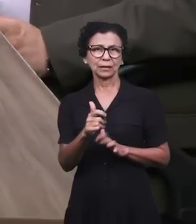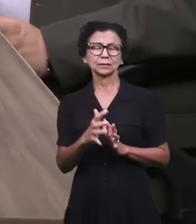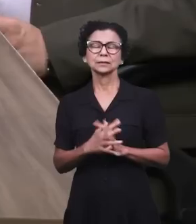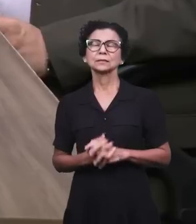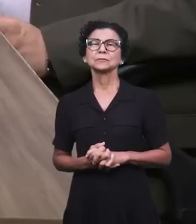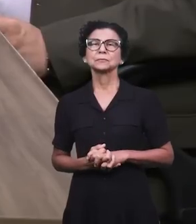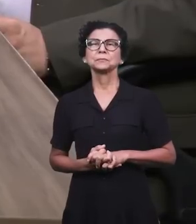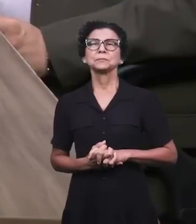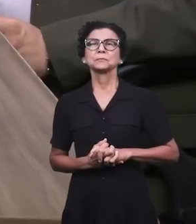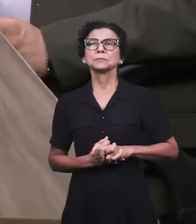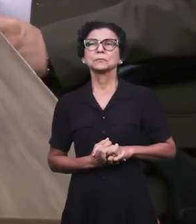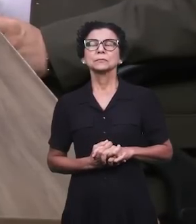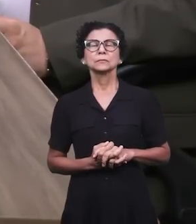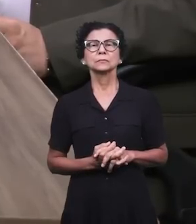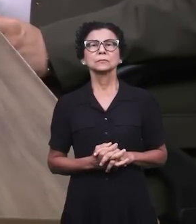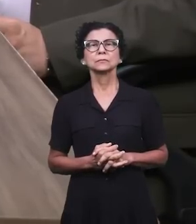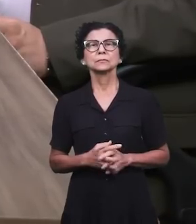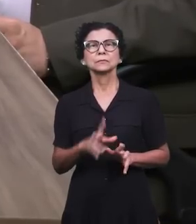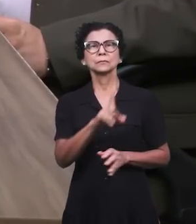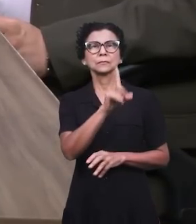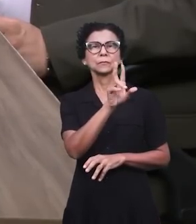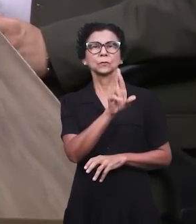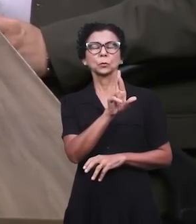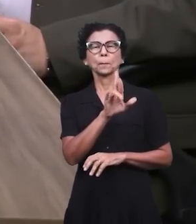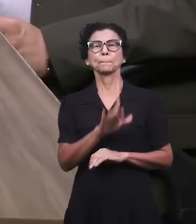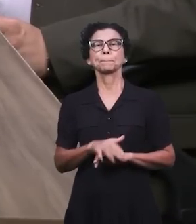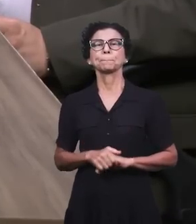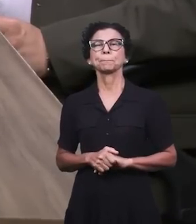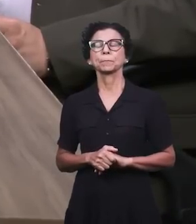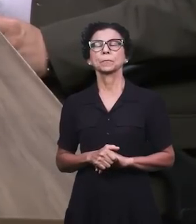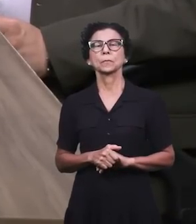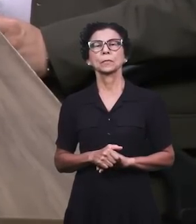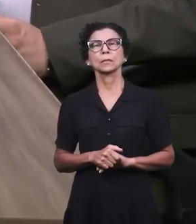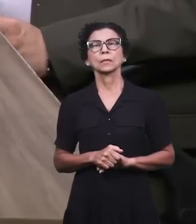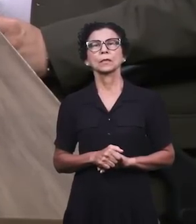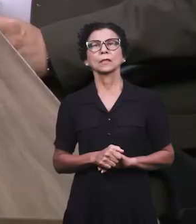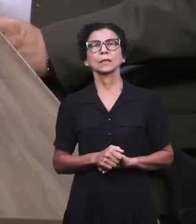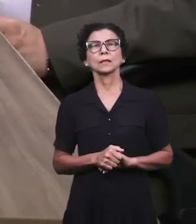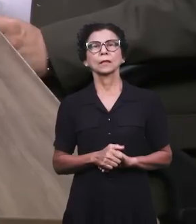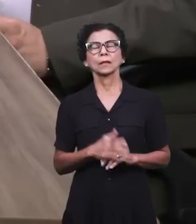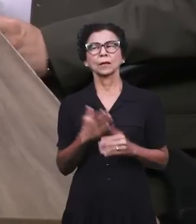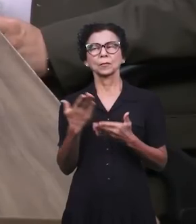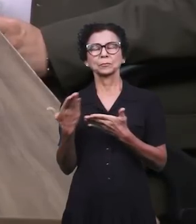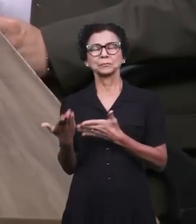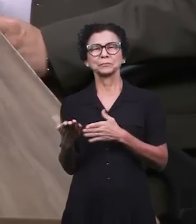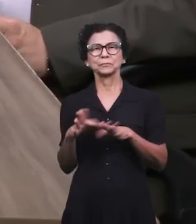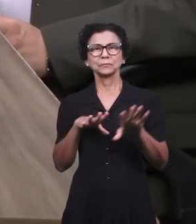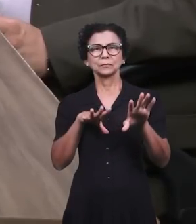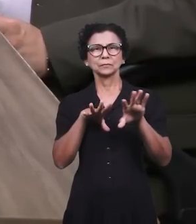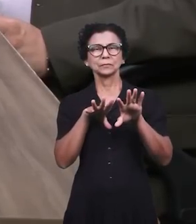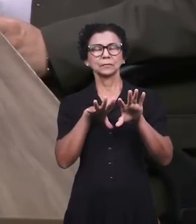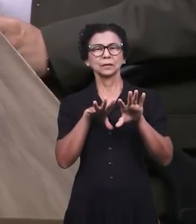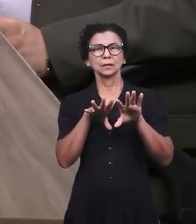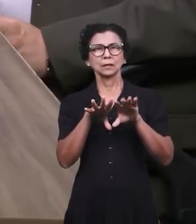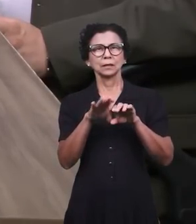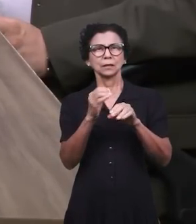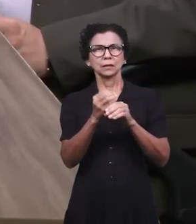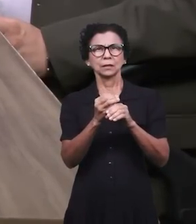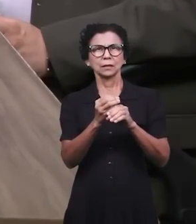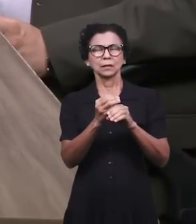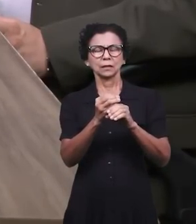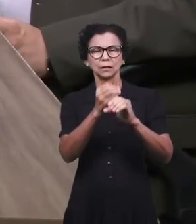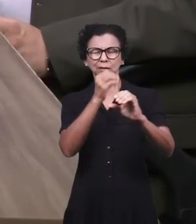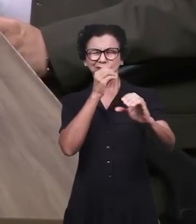o irmão é doutor, né, trazer aqui o currículo, né? O nosso irmão engenheiro Felipe José Salomão, de Albuquerque,